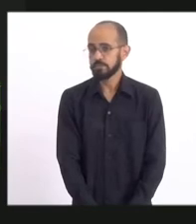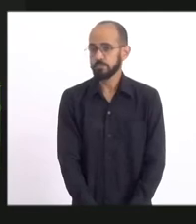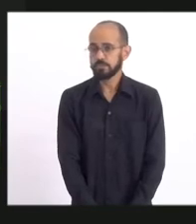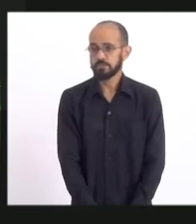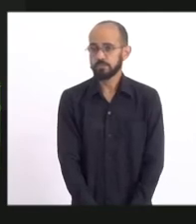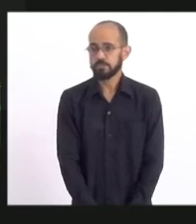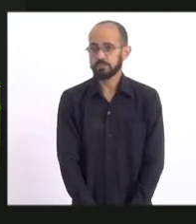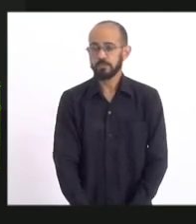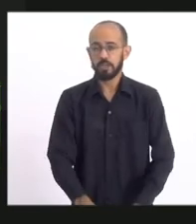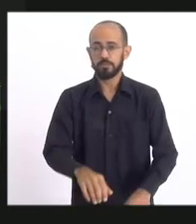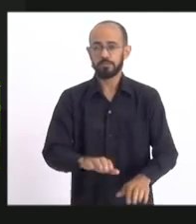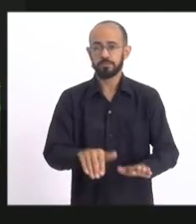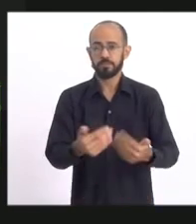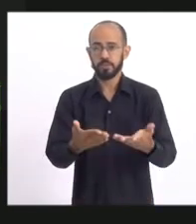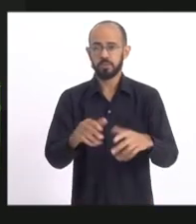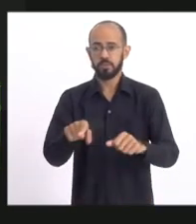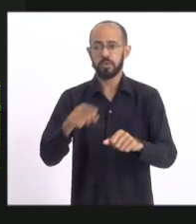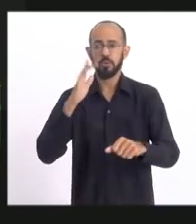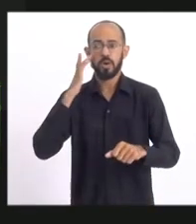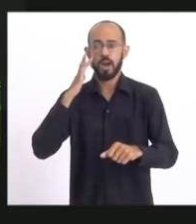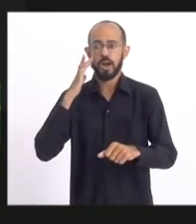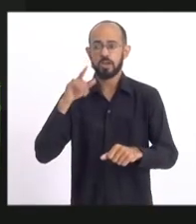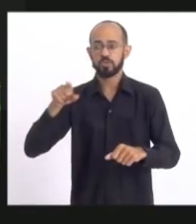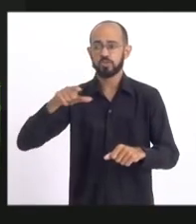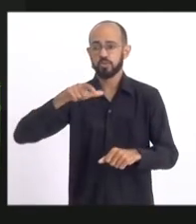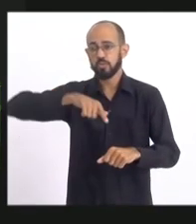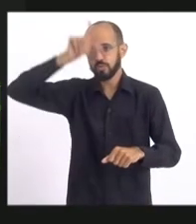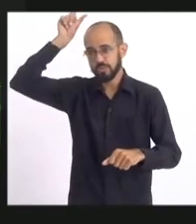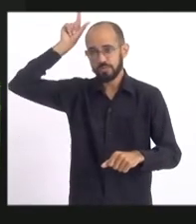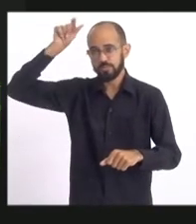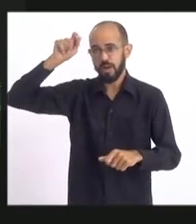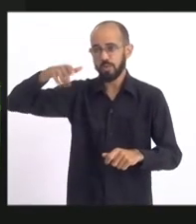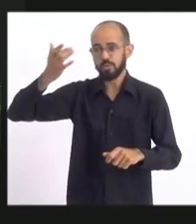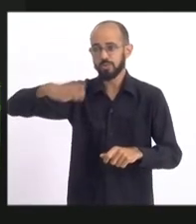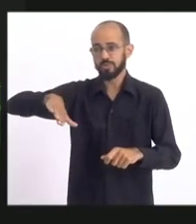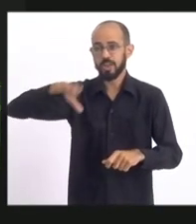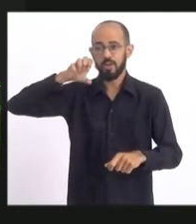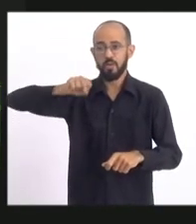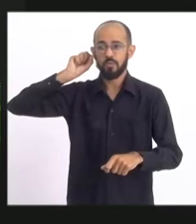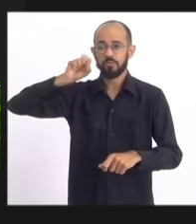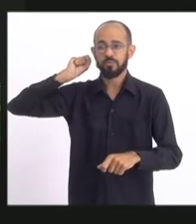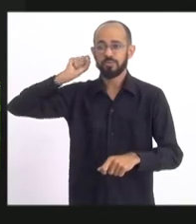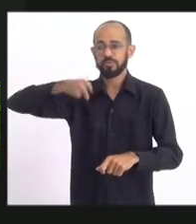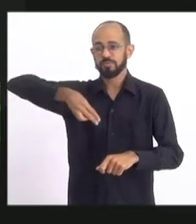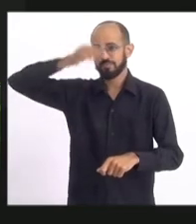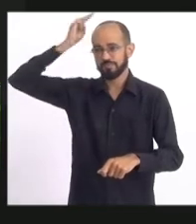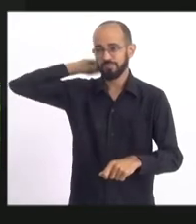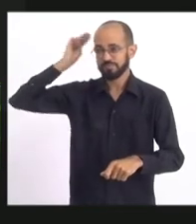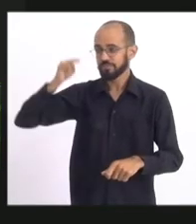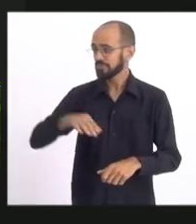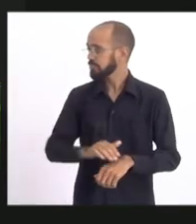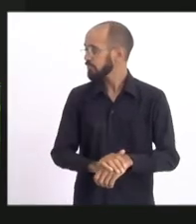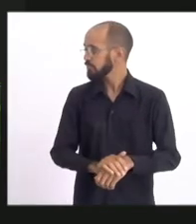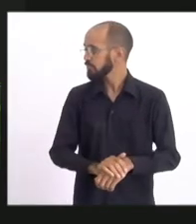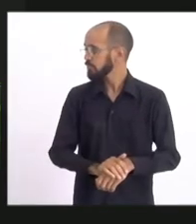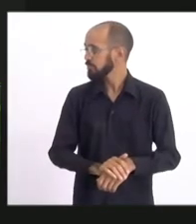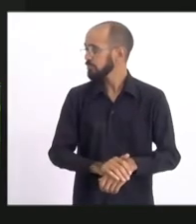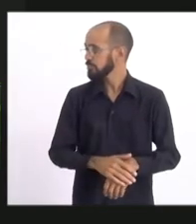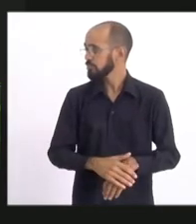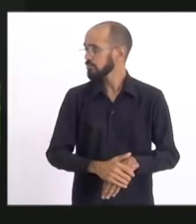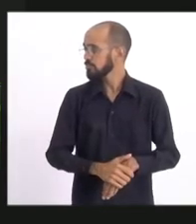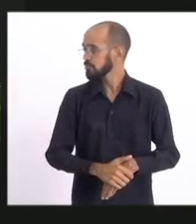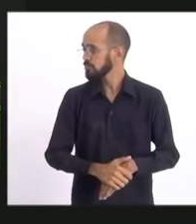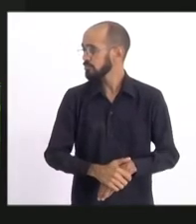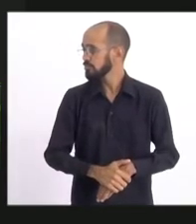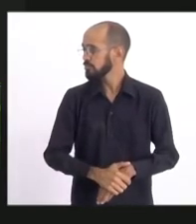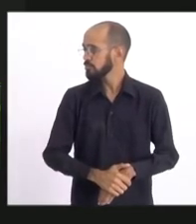Paulo está seletivo com o Márcio Pacheco. Ele não quer que ele vá para o Tribunal de Contas. Quer que ele fique com a gente